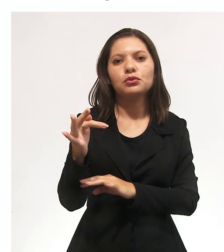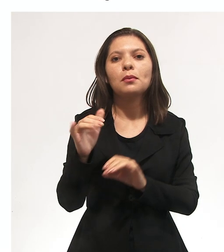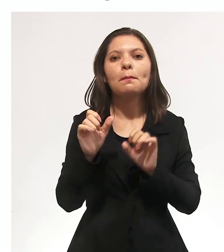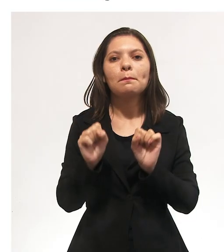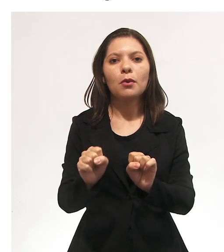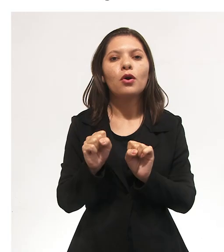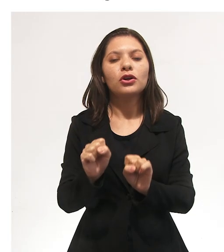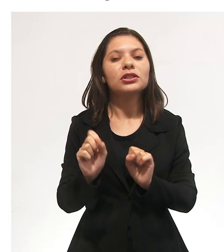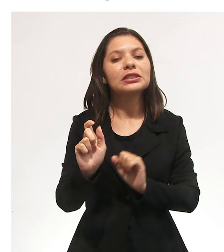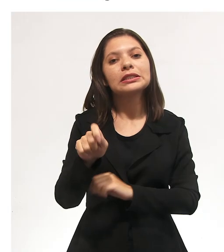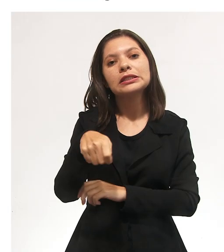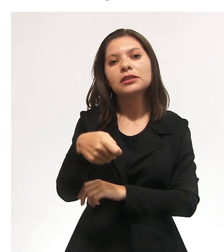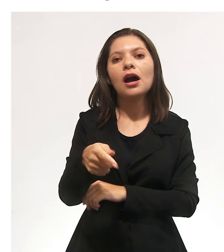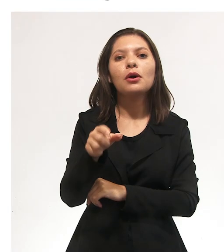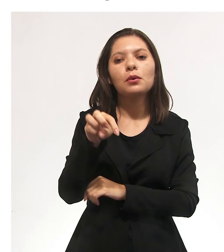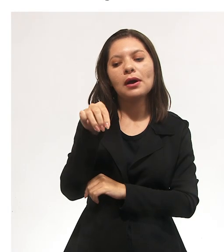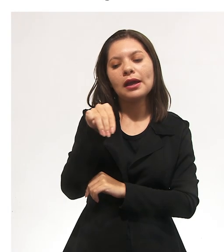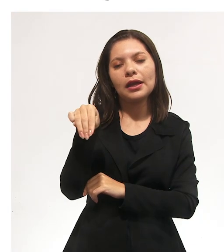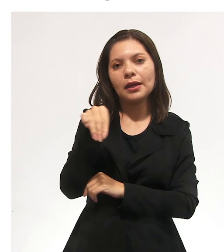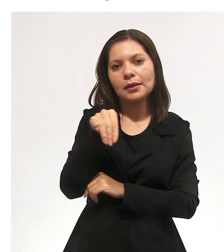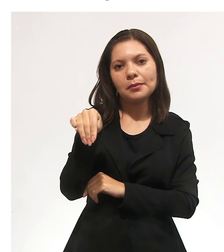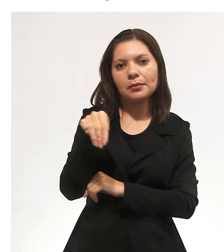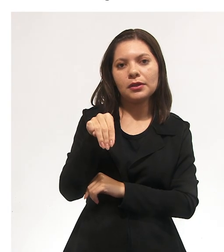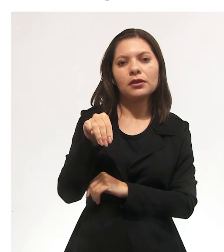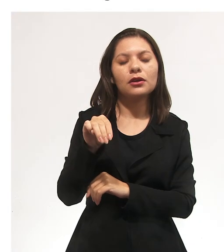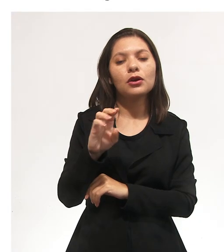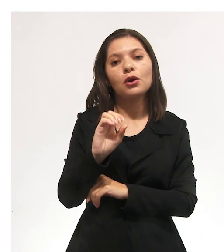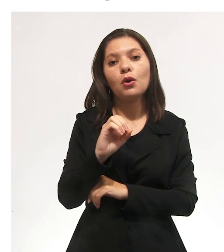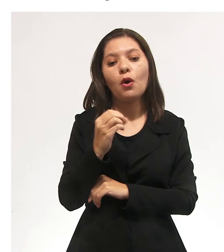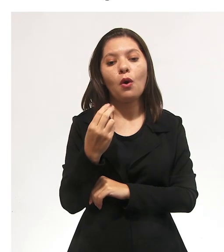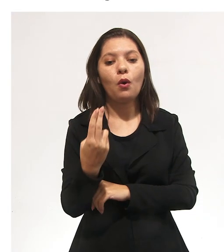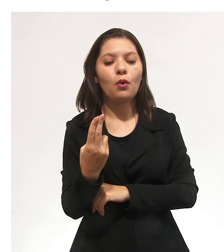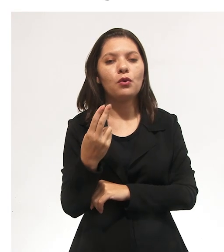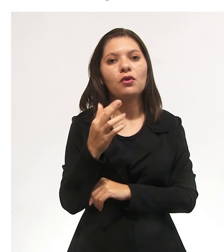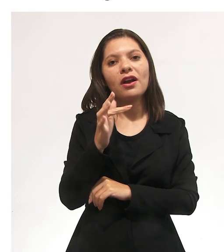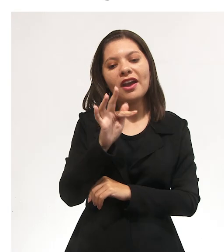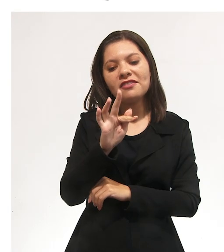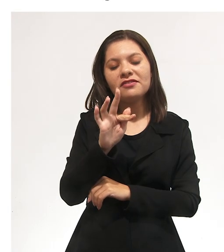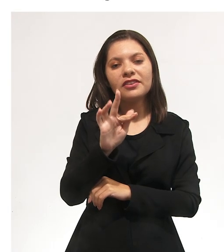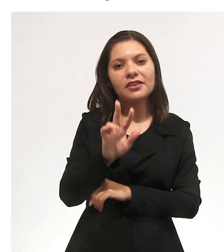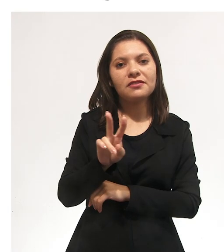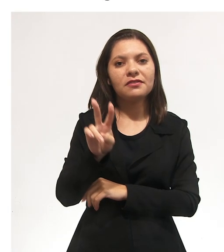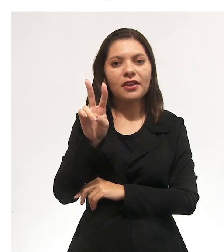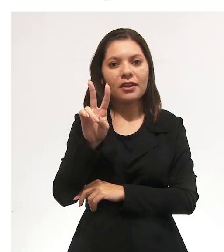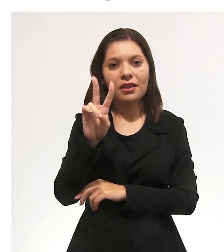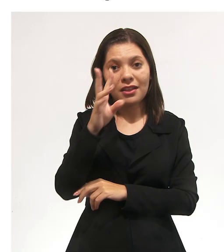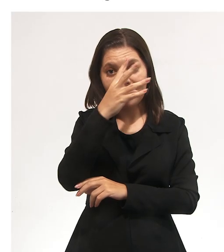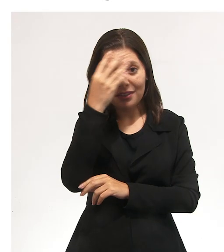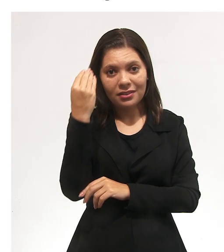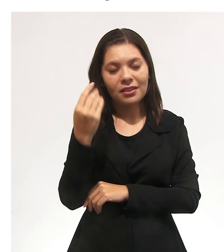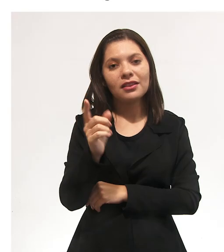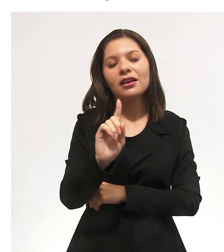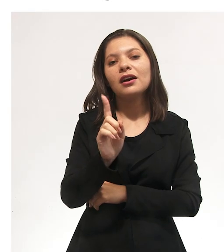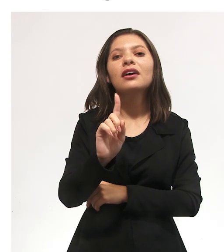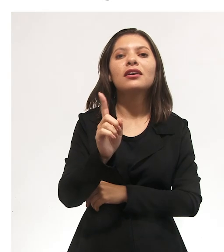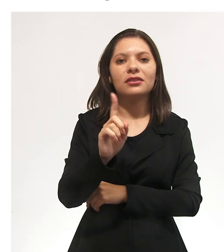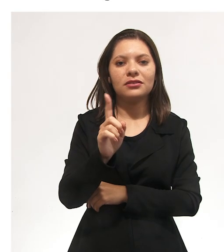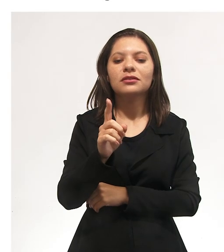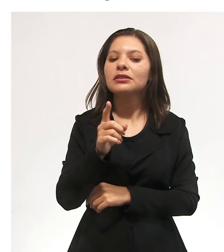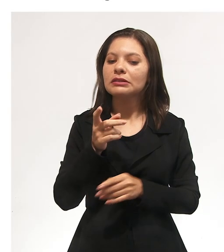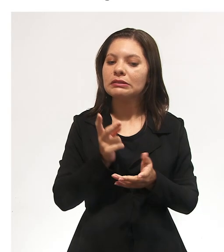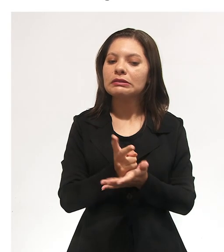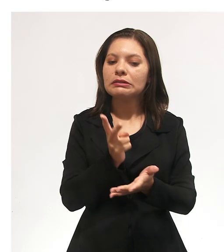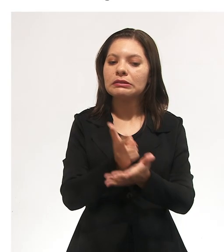ser representado pelo M ou FV. Então, não vai esquecer de utilizar